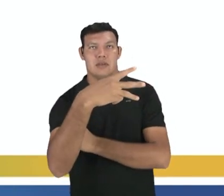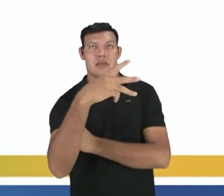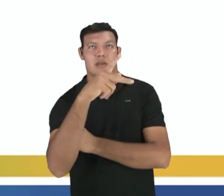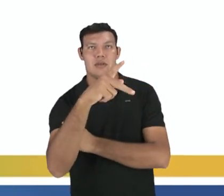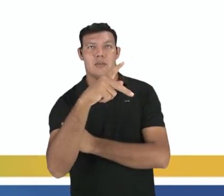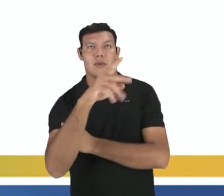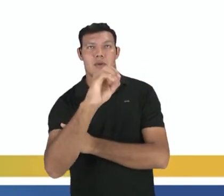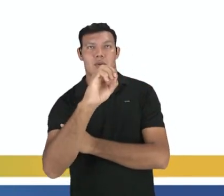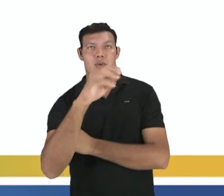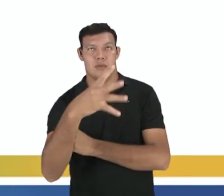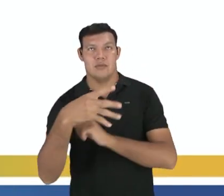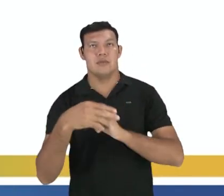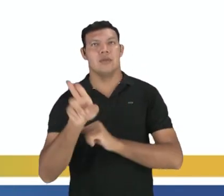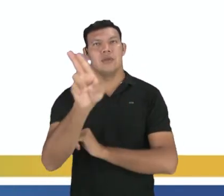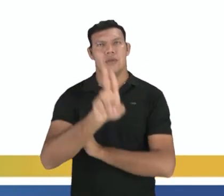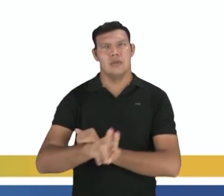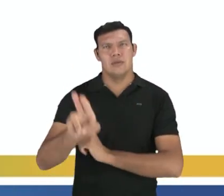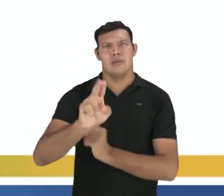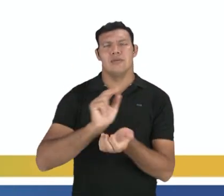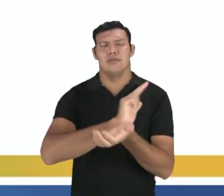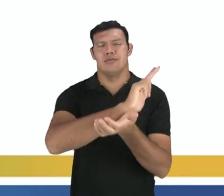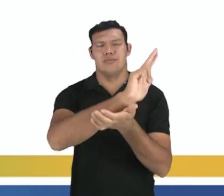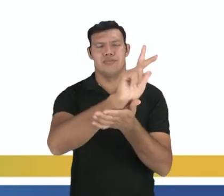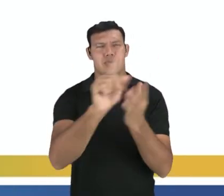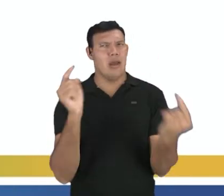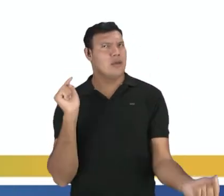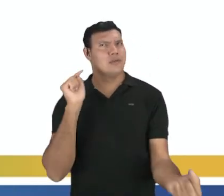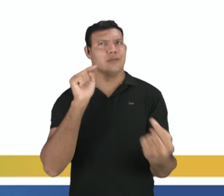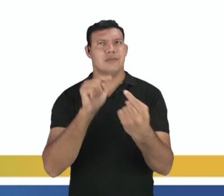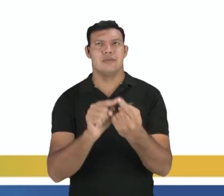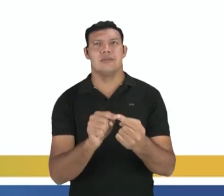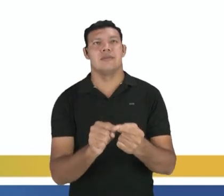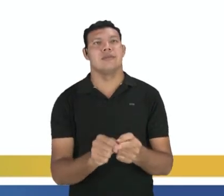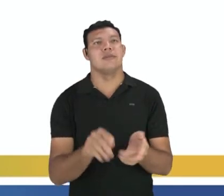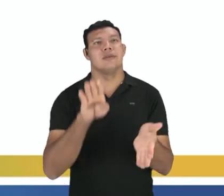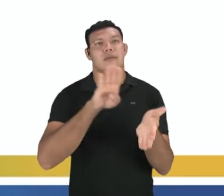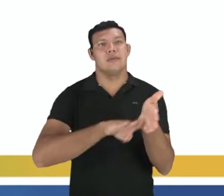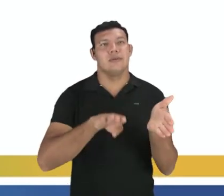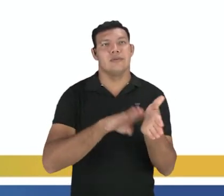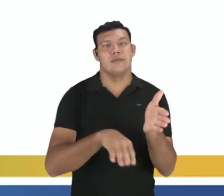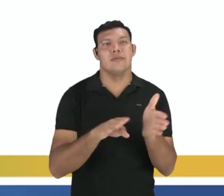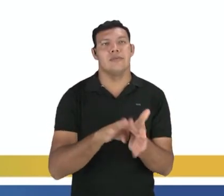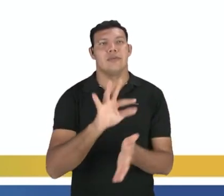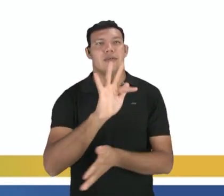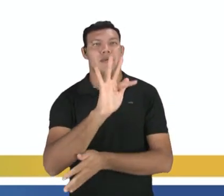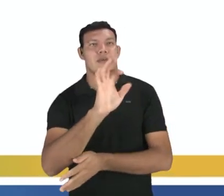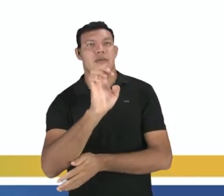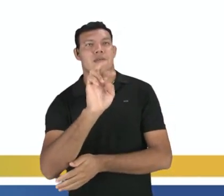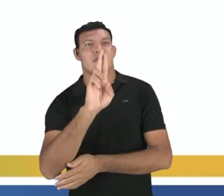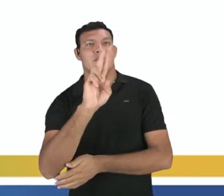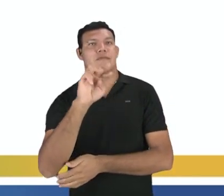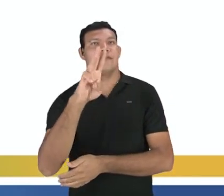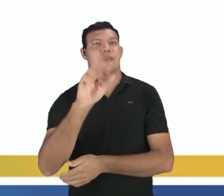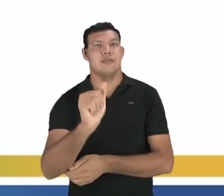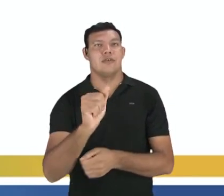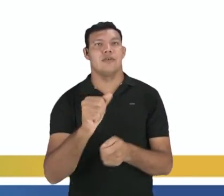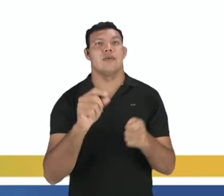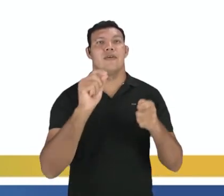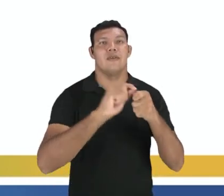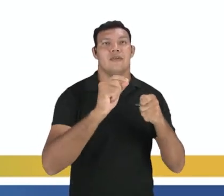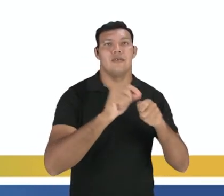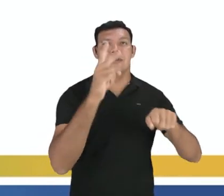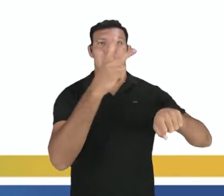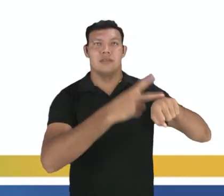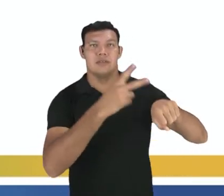para as mais diversas finalidades, tais como remover ferrugens na fabricação de vidro, na tinturaria,